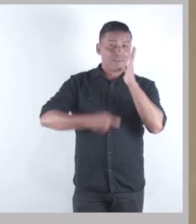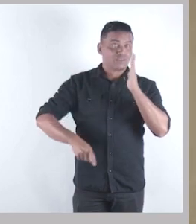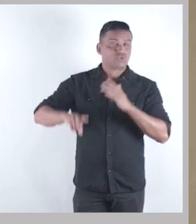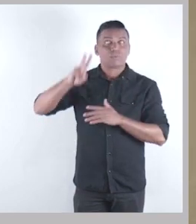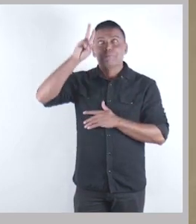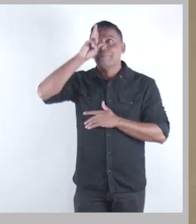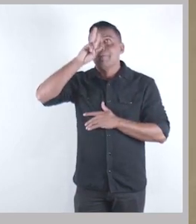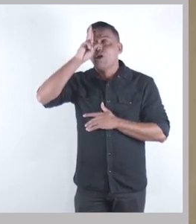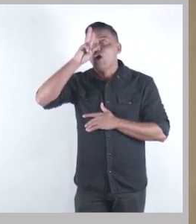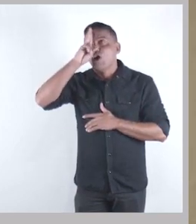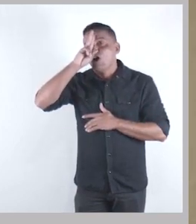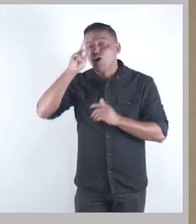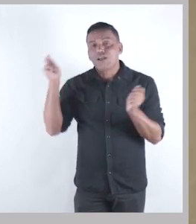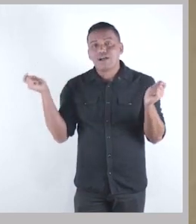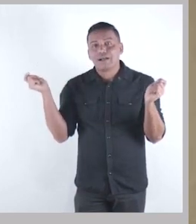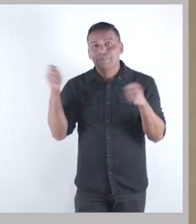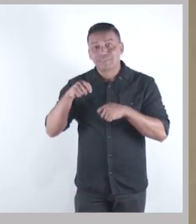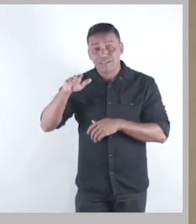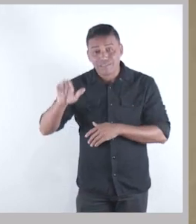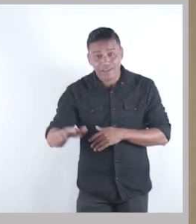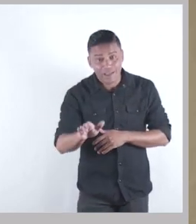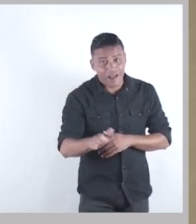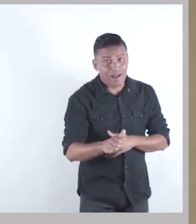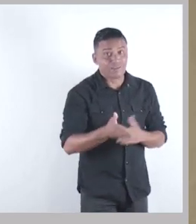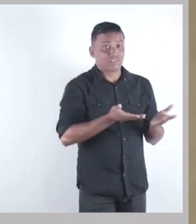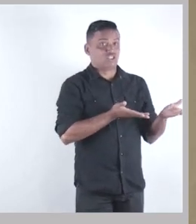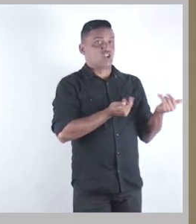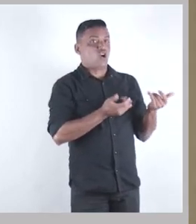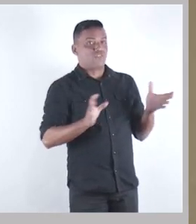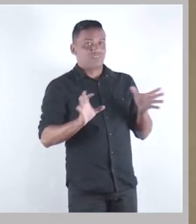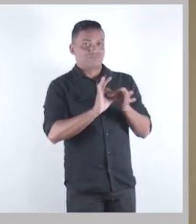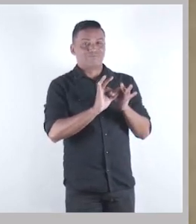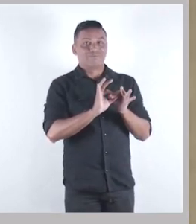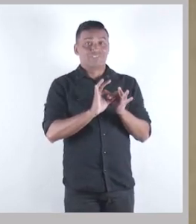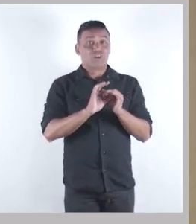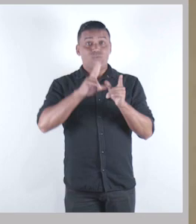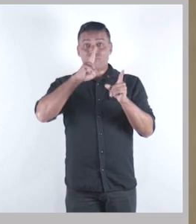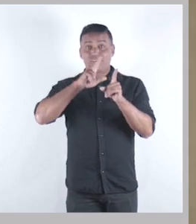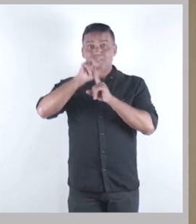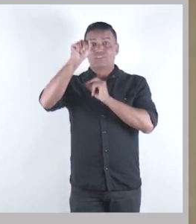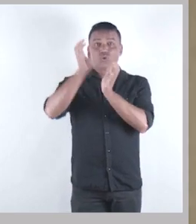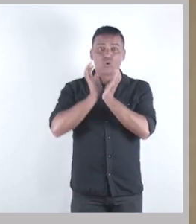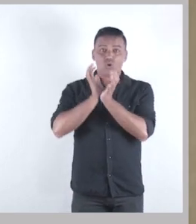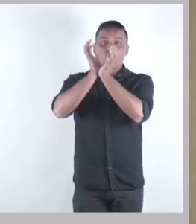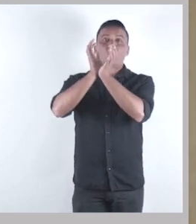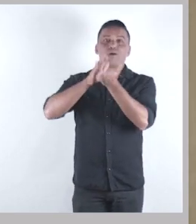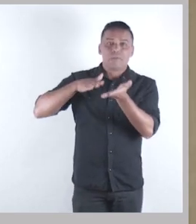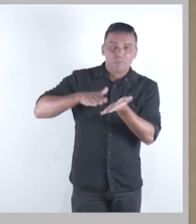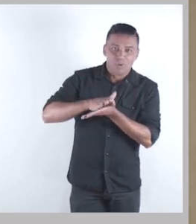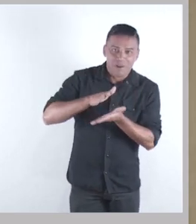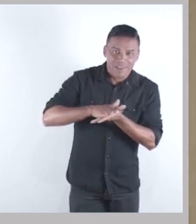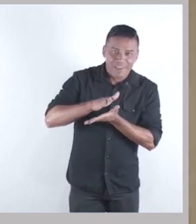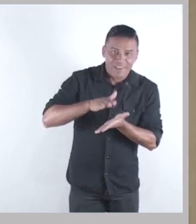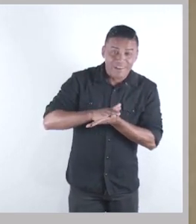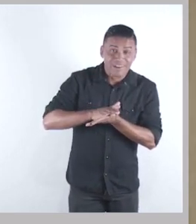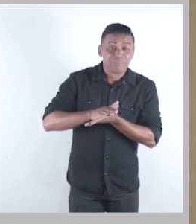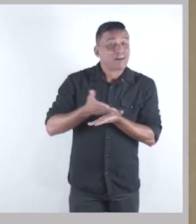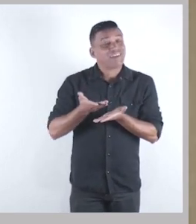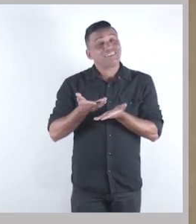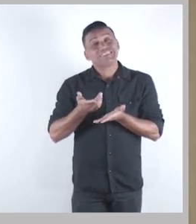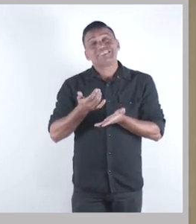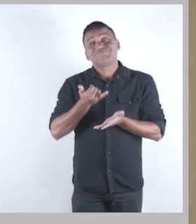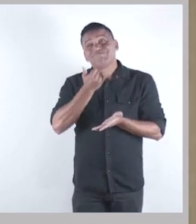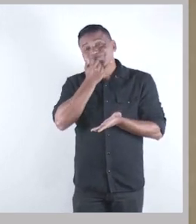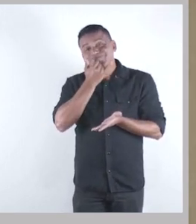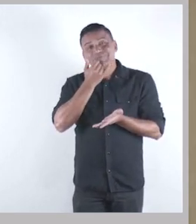capacidade infanto-juvenil. E também o vencedor era publicado. Infelizmente, por exiguidade financeira, estes 2 concursos